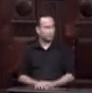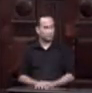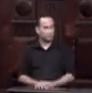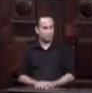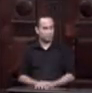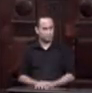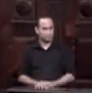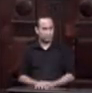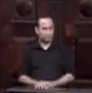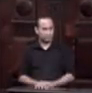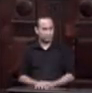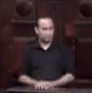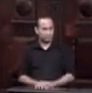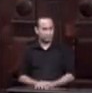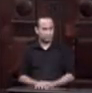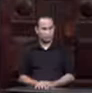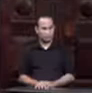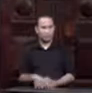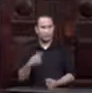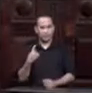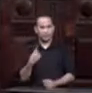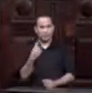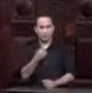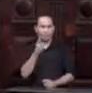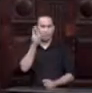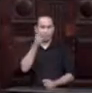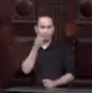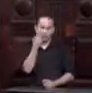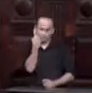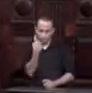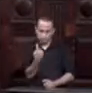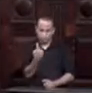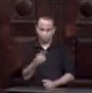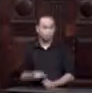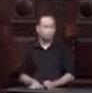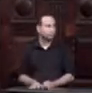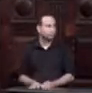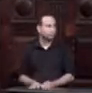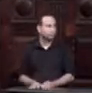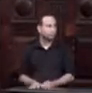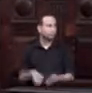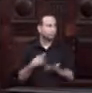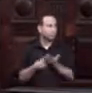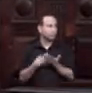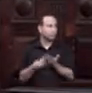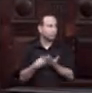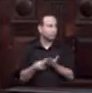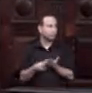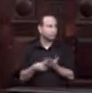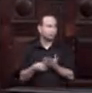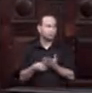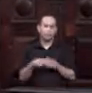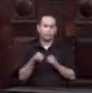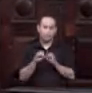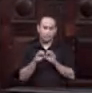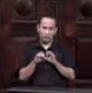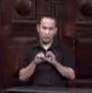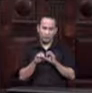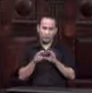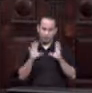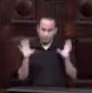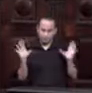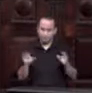senhor presidente. Cada um dos parlamentares vai encaminhar um. Naquele compromisso nosso, logicamente.